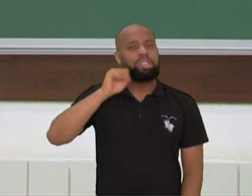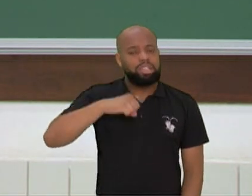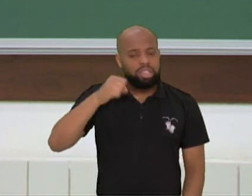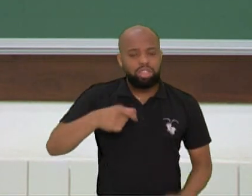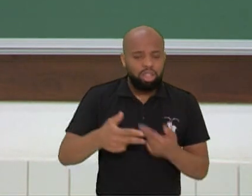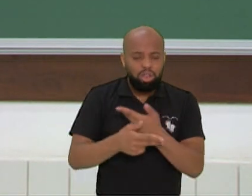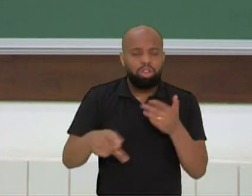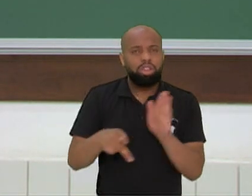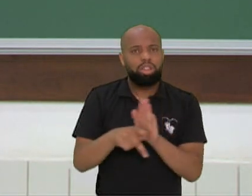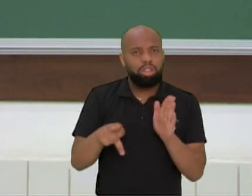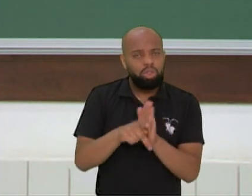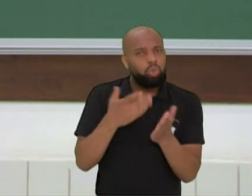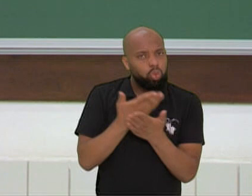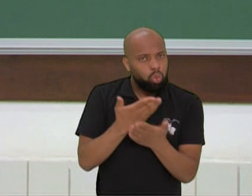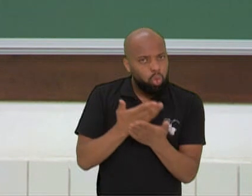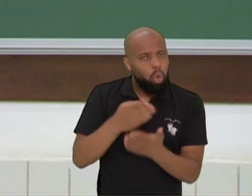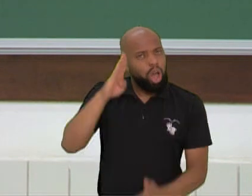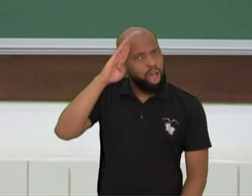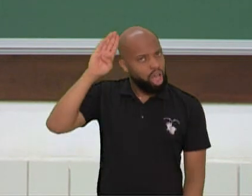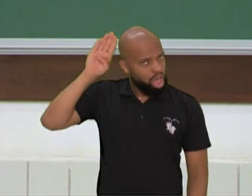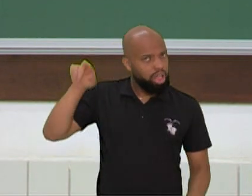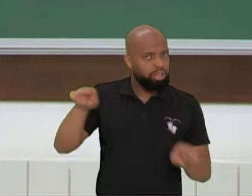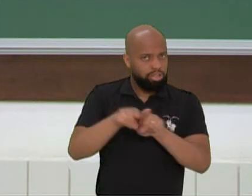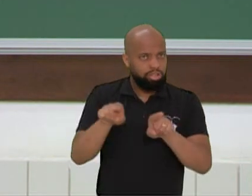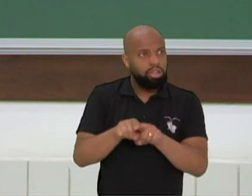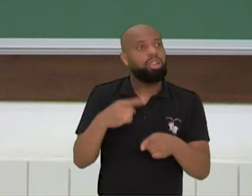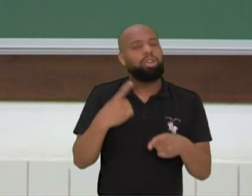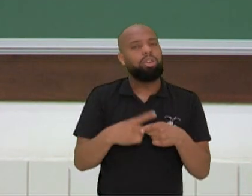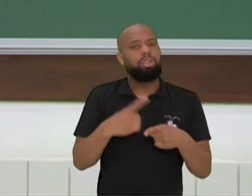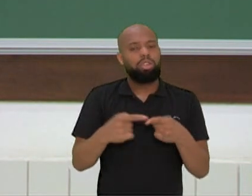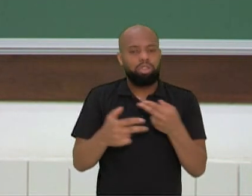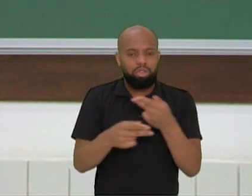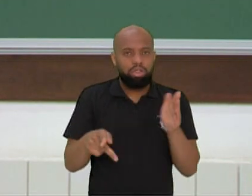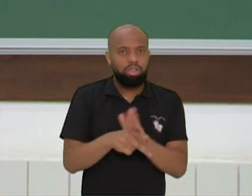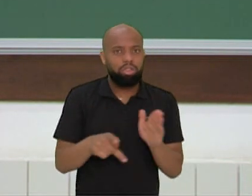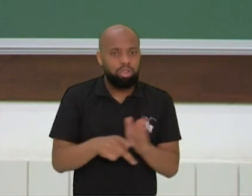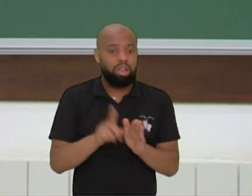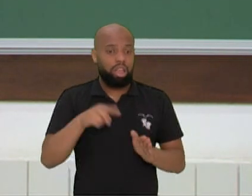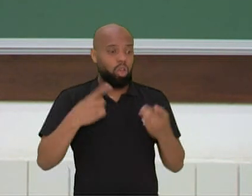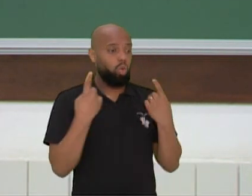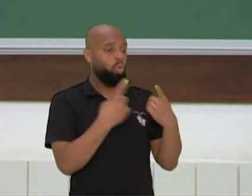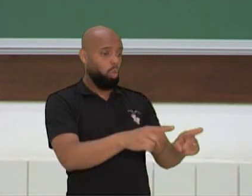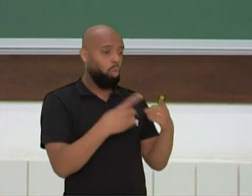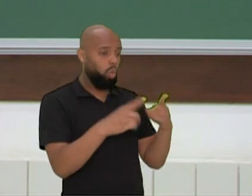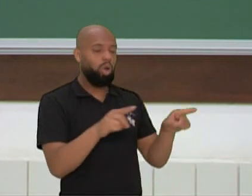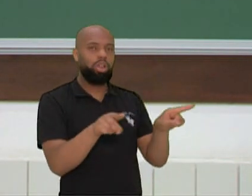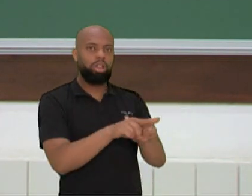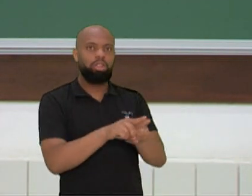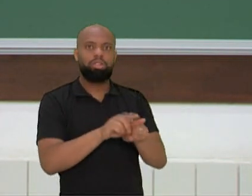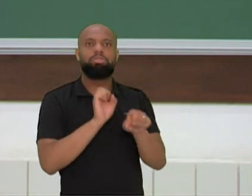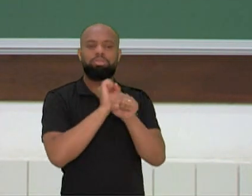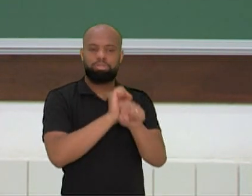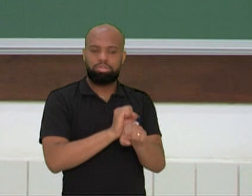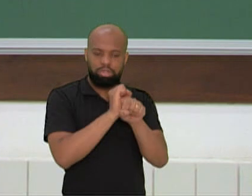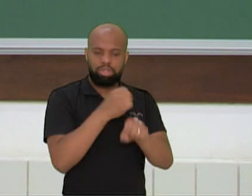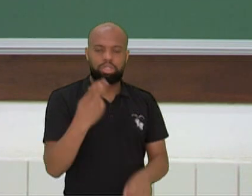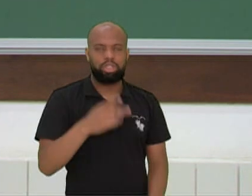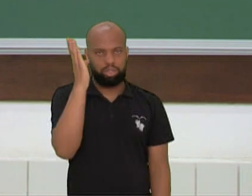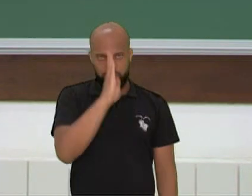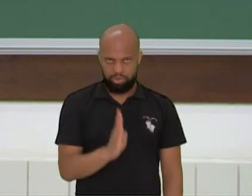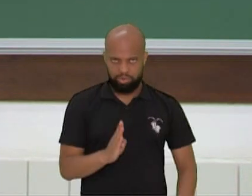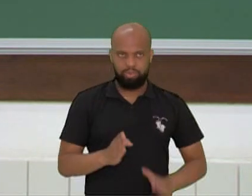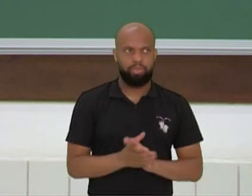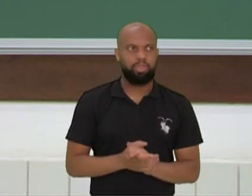mesmos. Inclusive, eles através da atividade intelectual, que eles vão ser contra a escravidão no